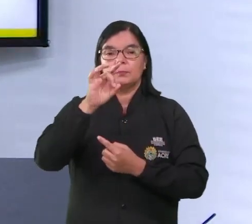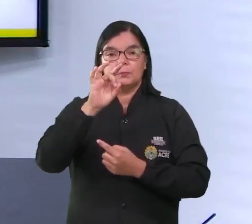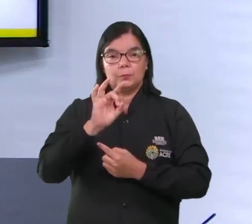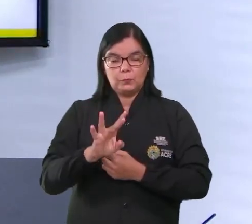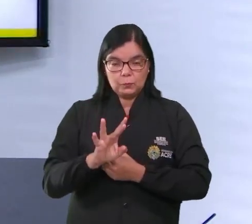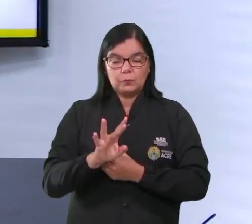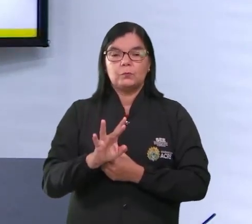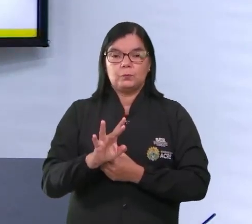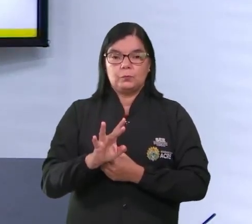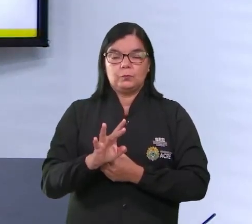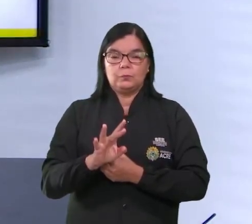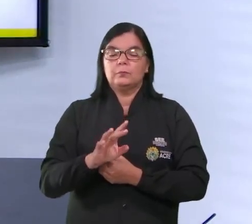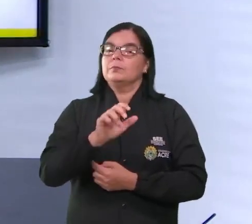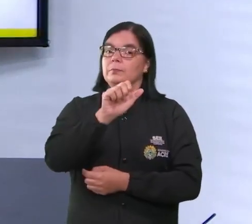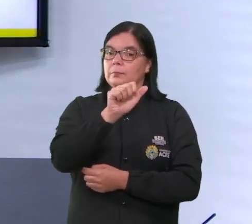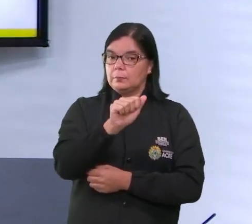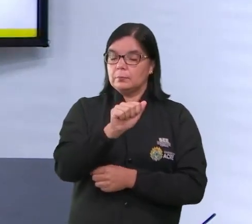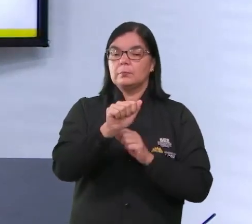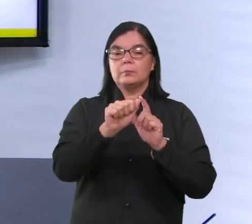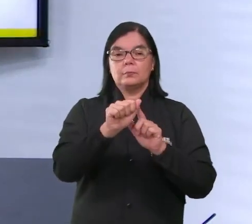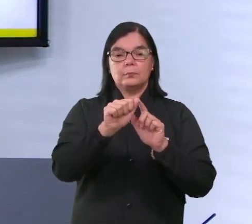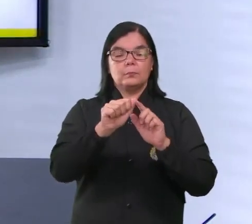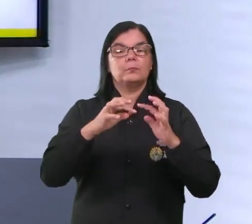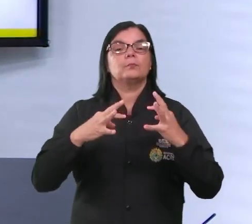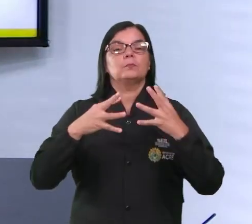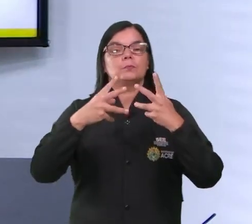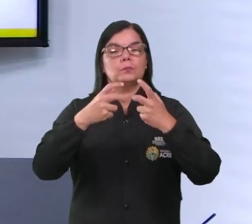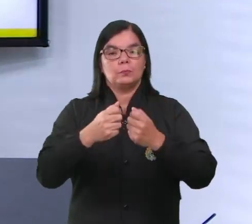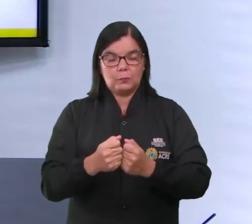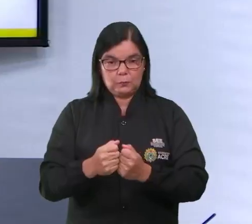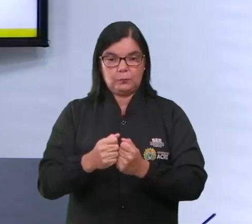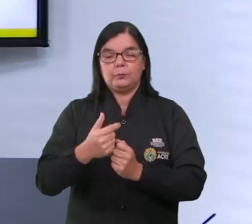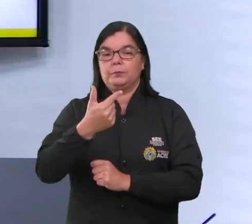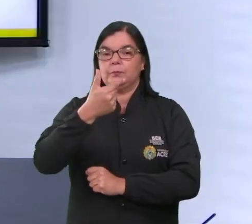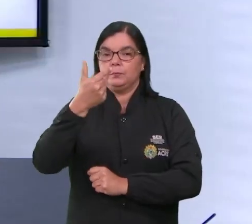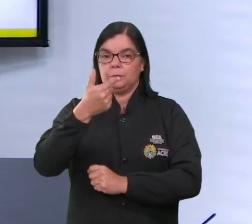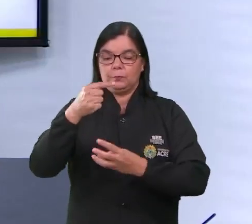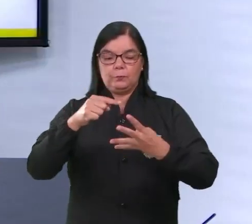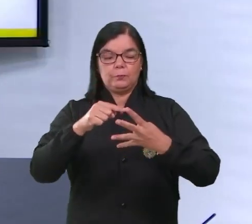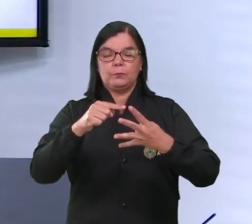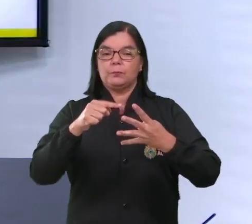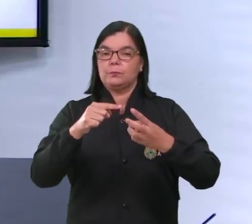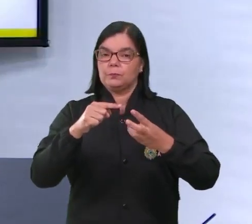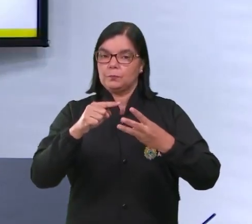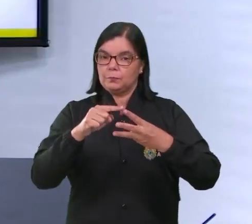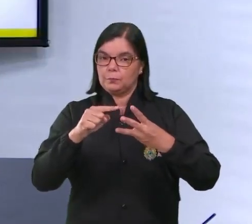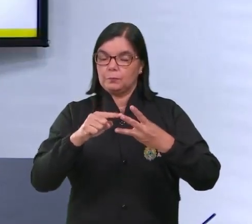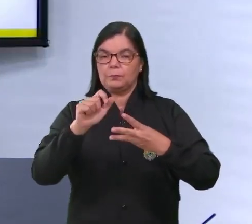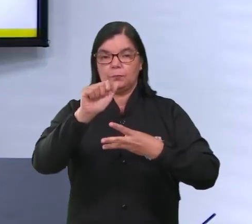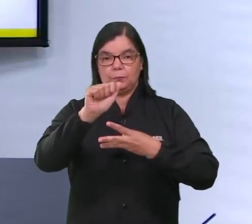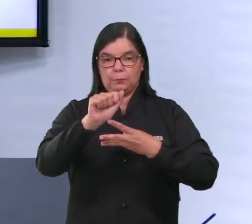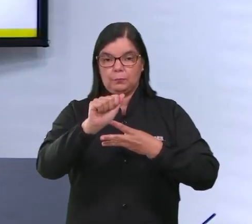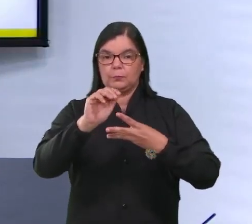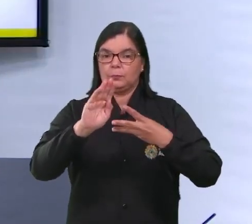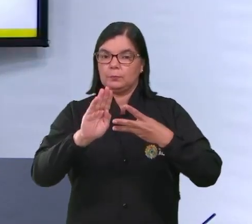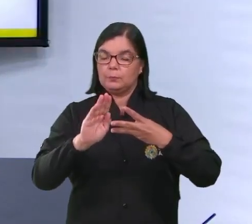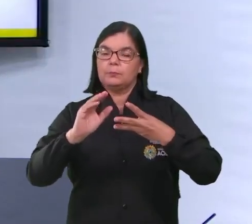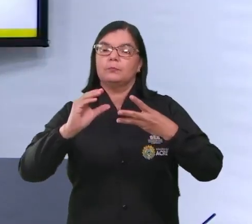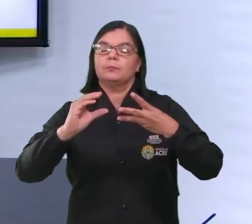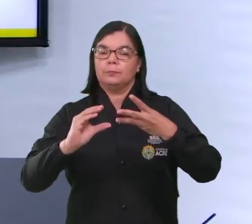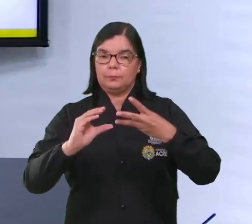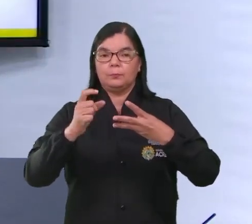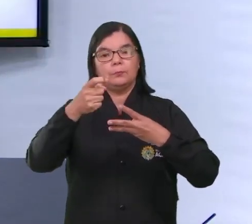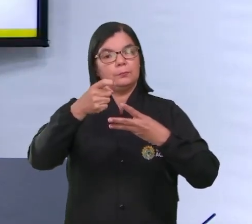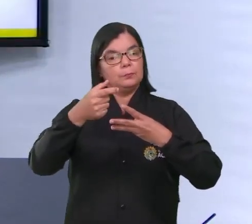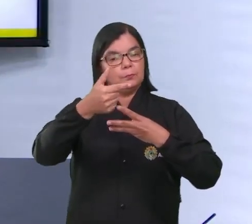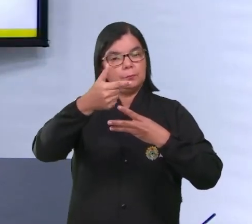função da letra A é uma função quadrática completa, com os três termos, x elevado ao quadrado, x